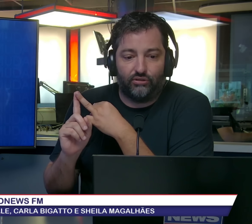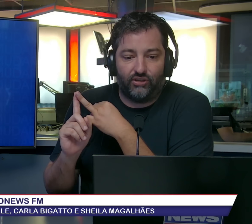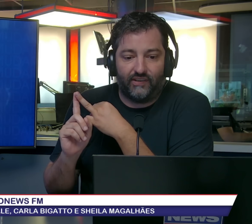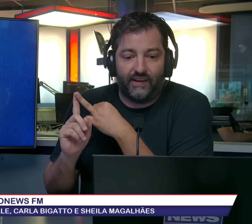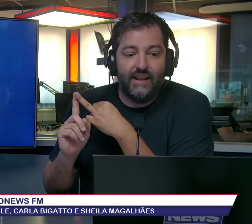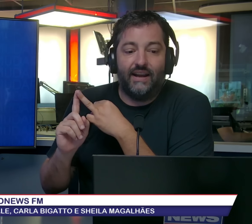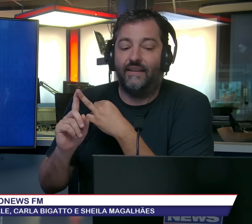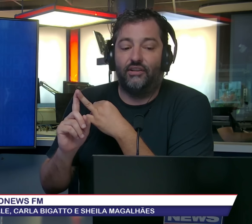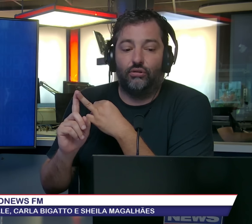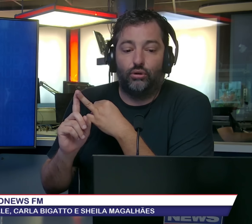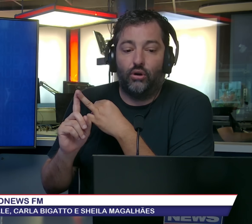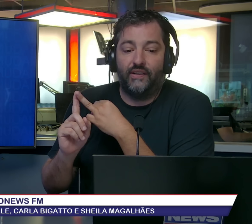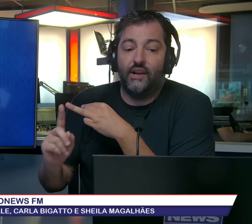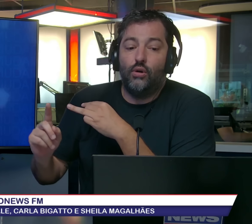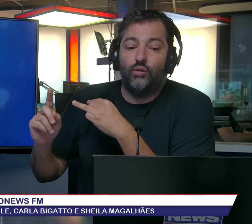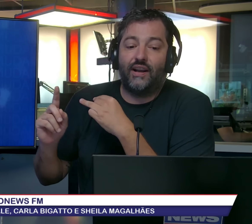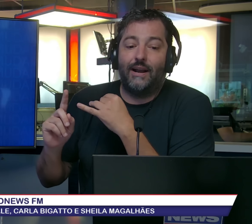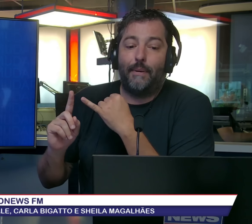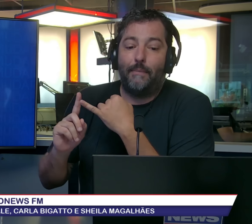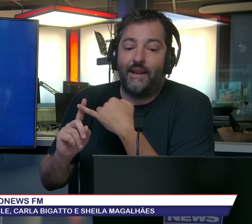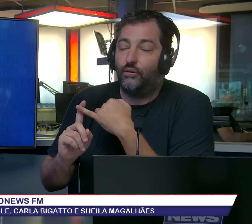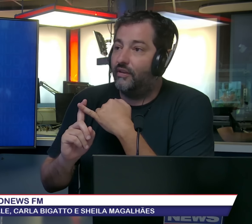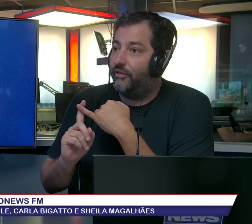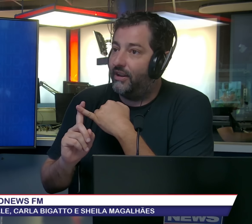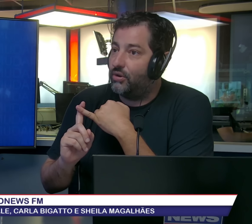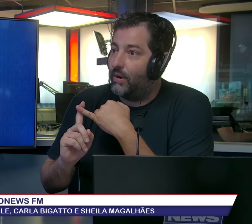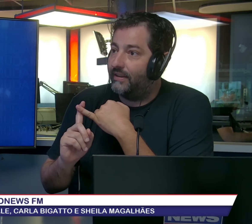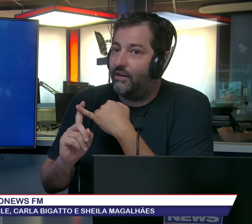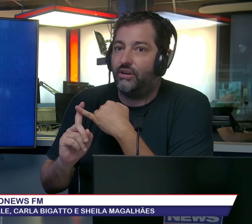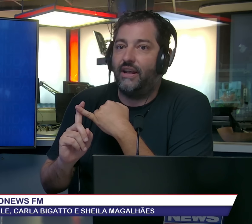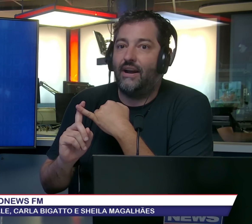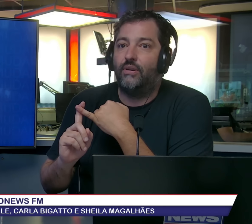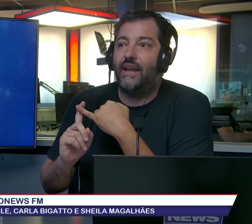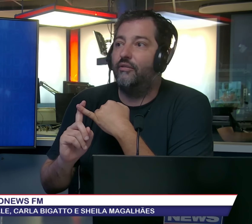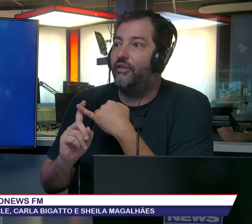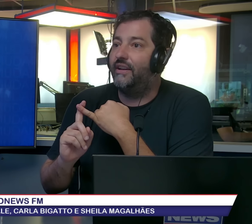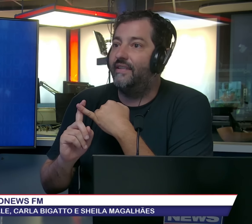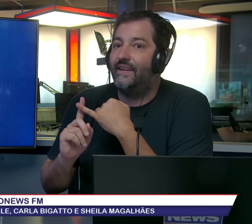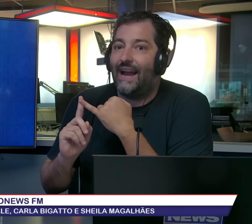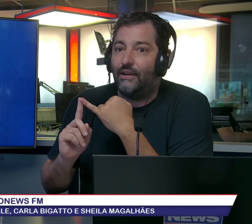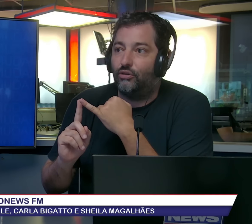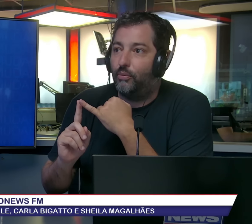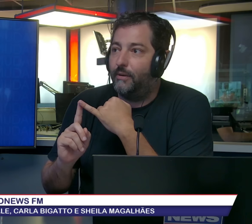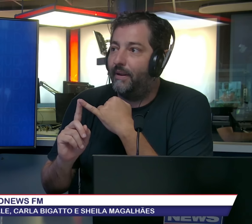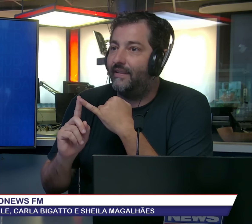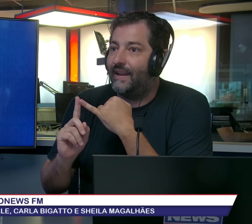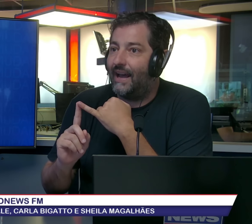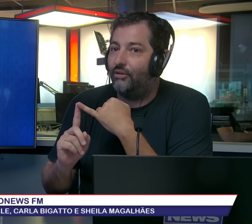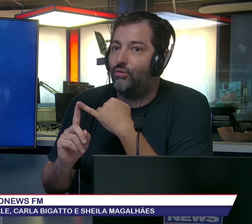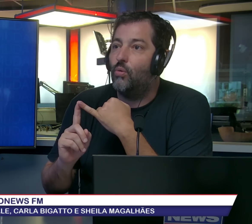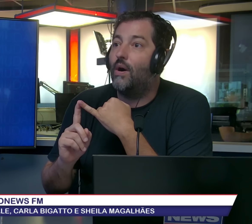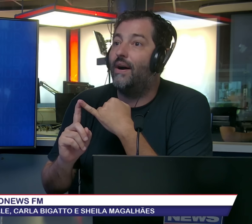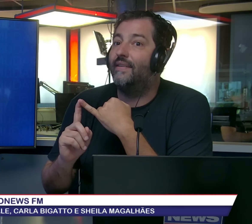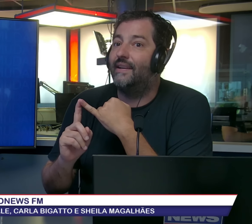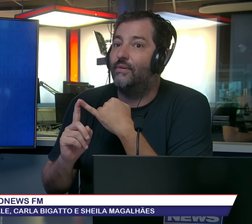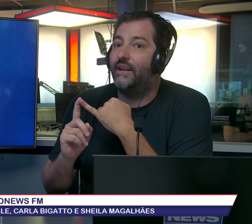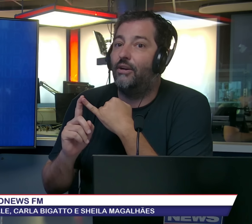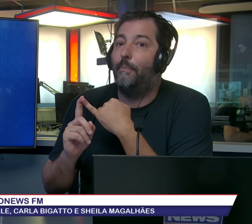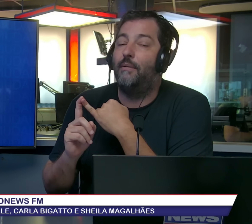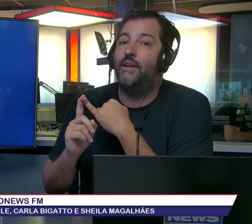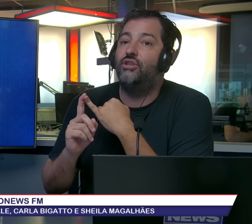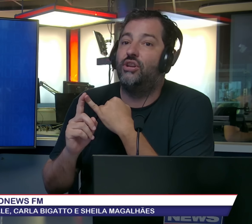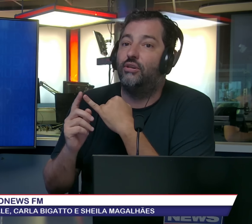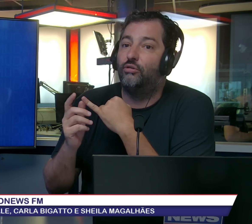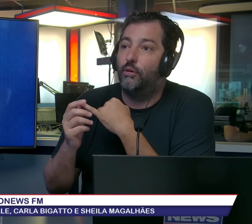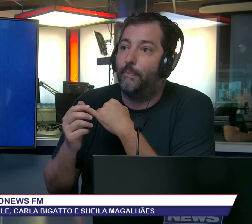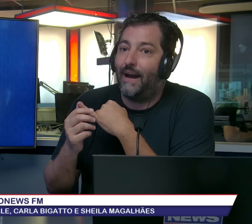ministro da Justiça Anderson Torres os acampamentos em frente ao quartel general que eram financiados por empresários com Qual razão que